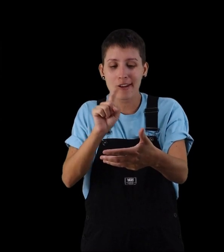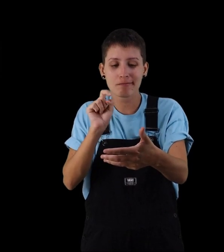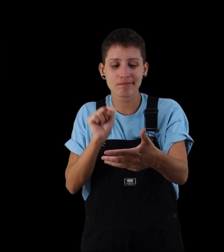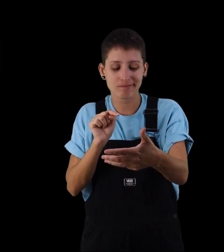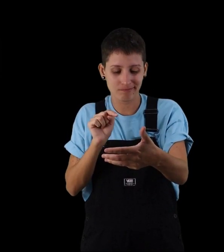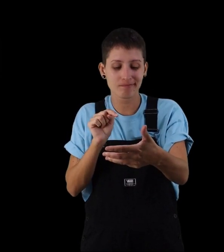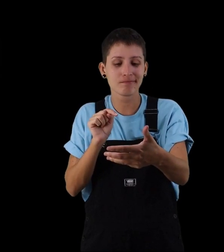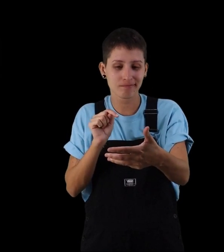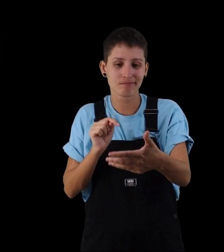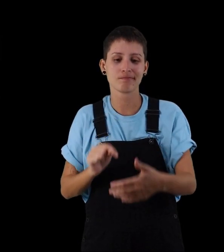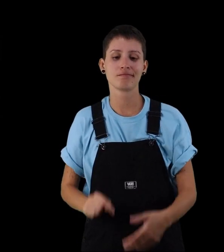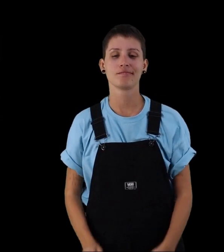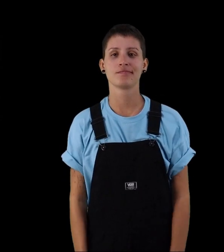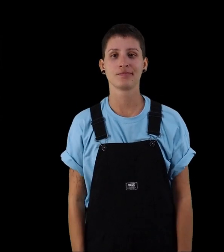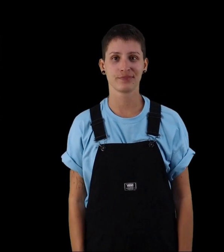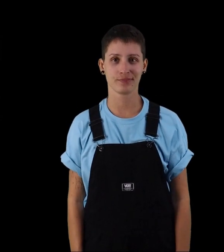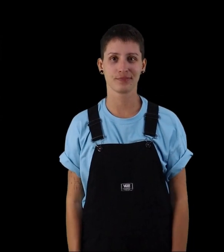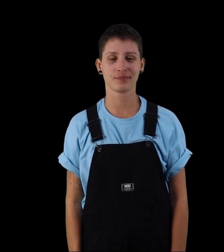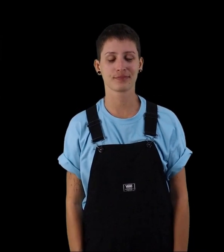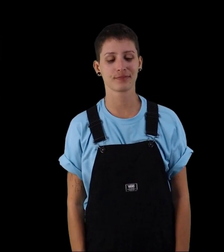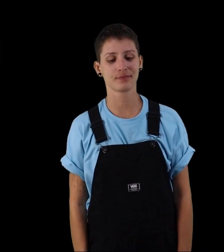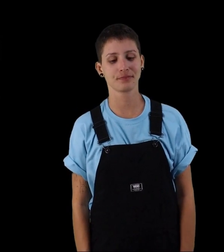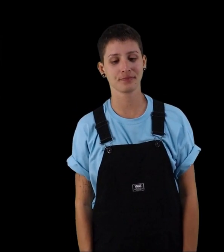Mãos de Márcio tocam a calimba.